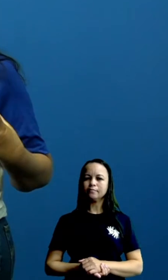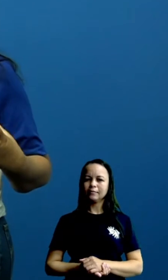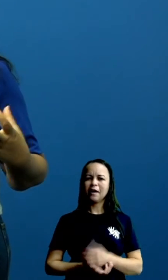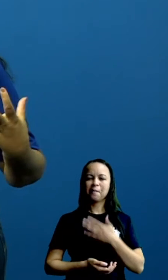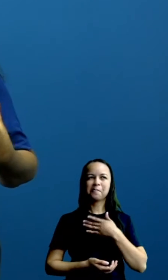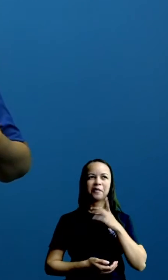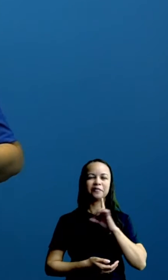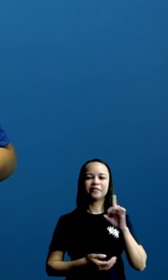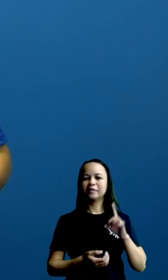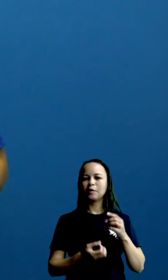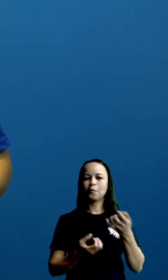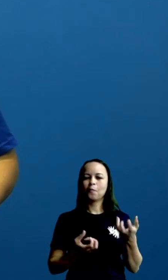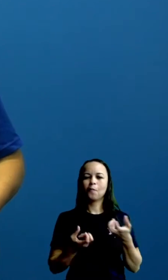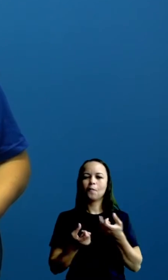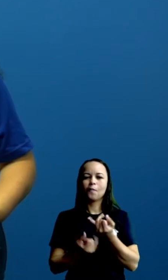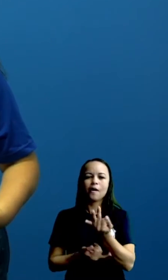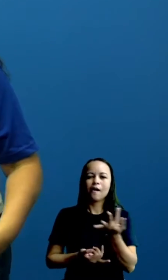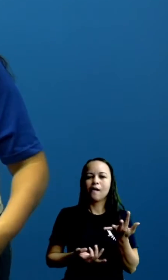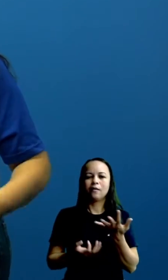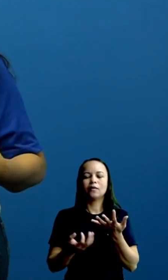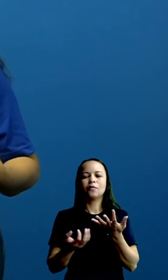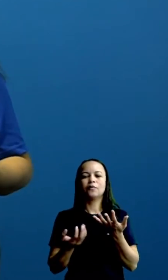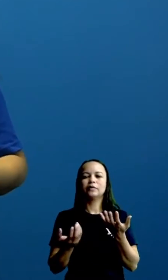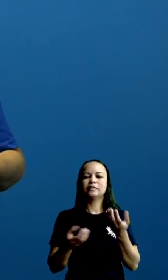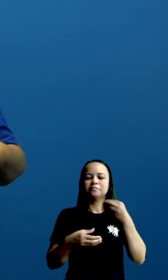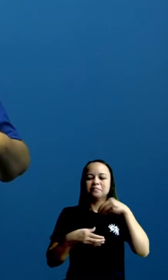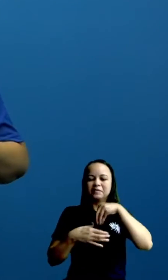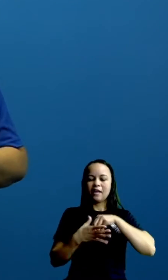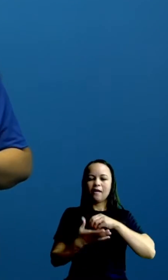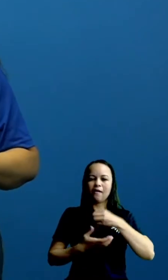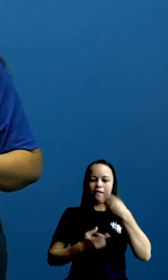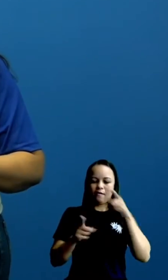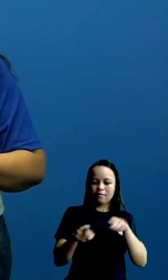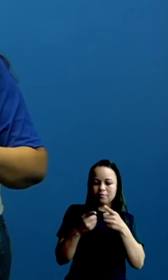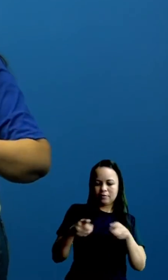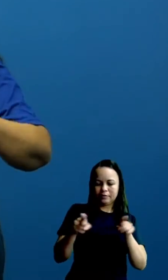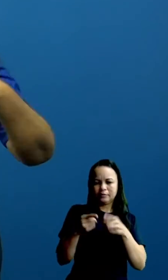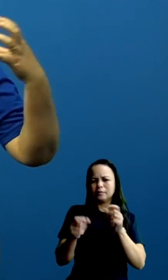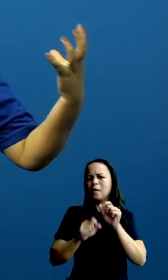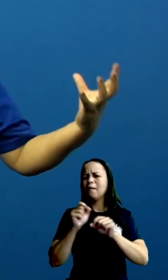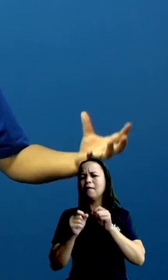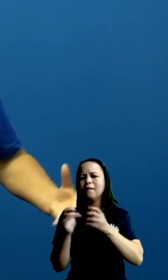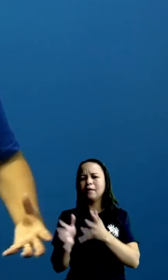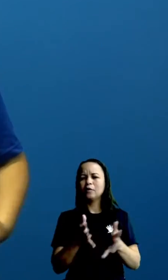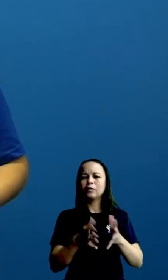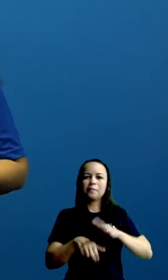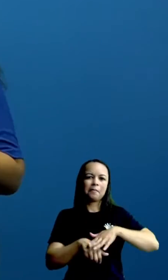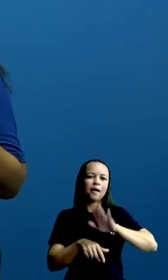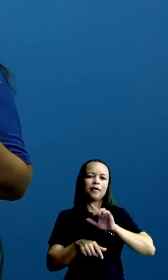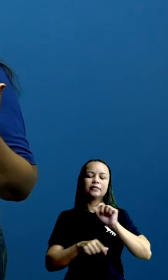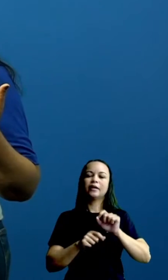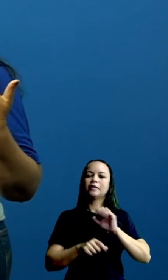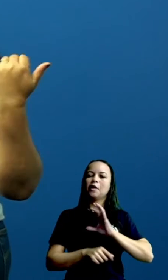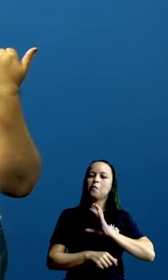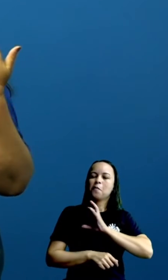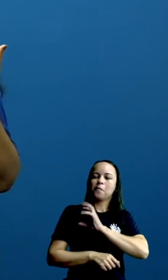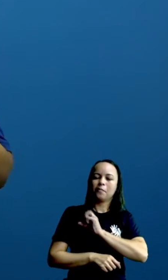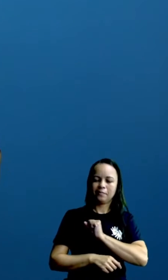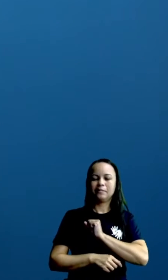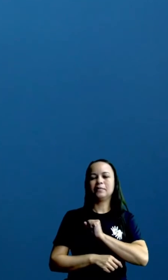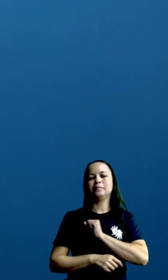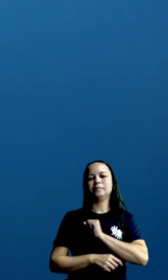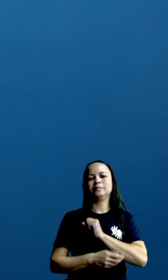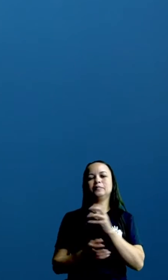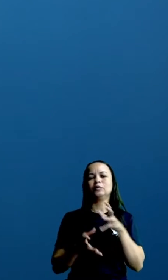quanta coisa tem cada dentro da música né E aí o que cabe mais ainda é o amor